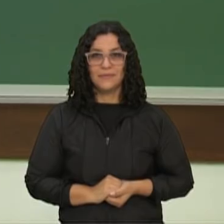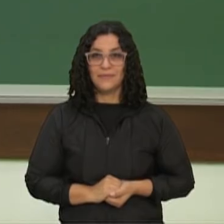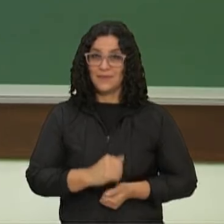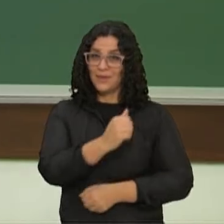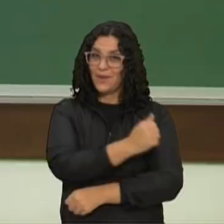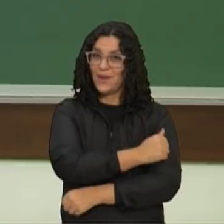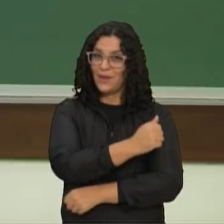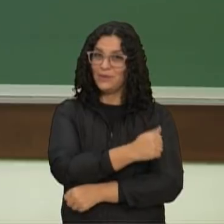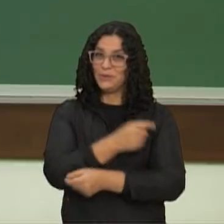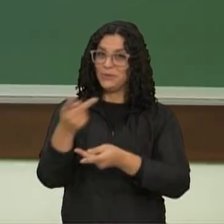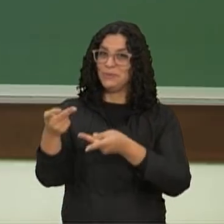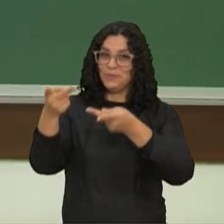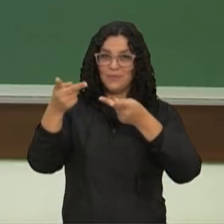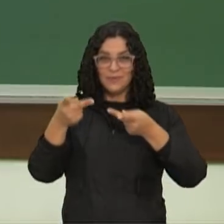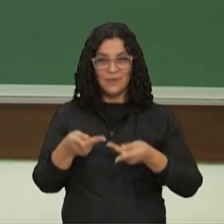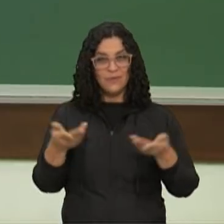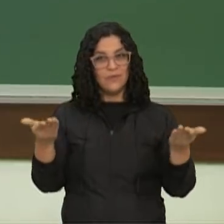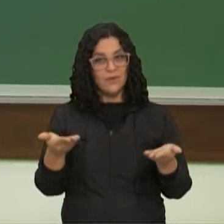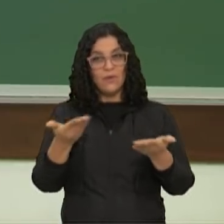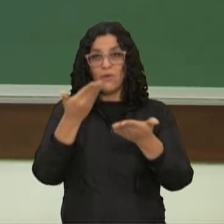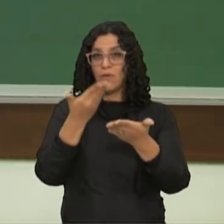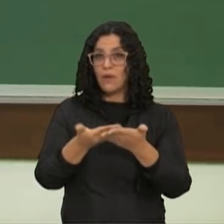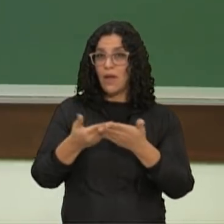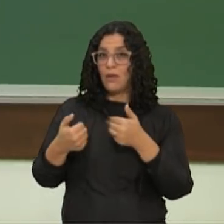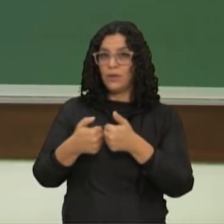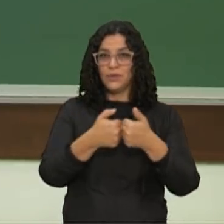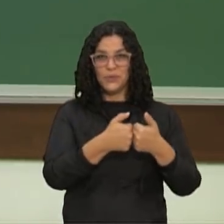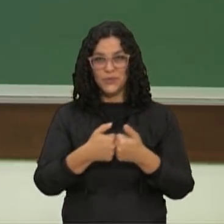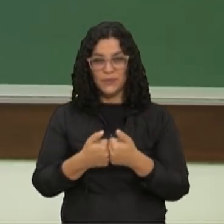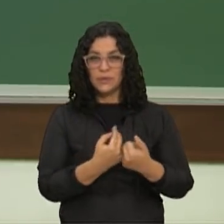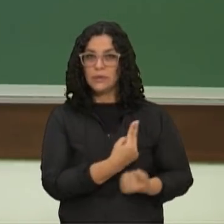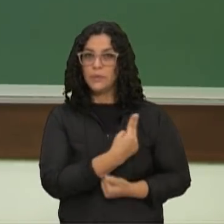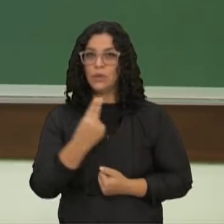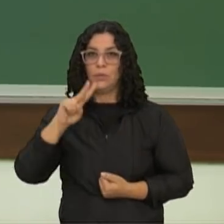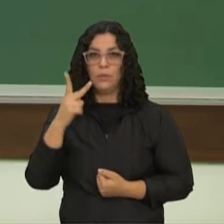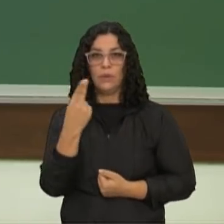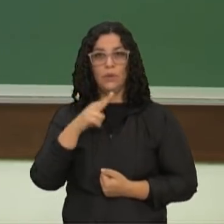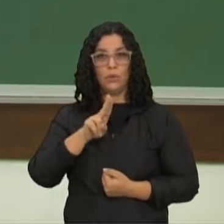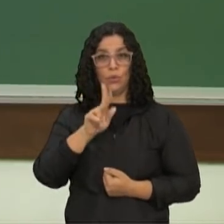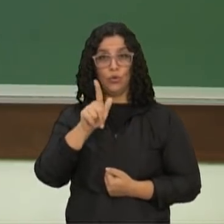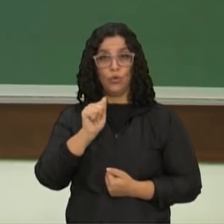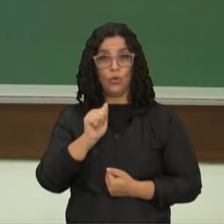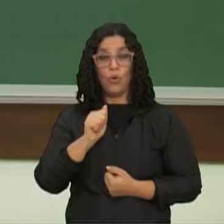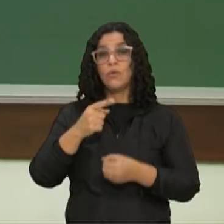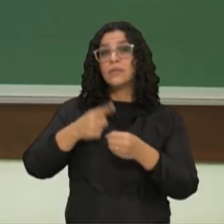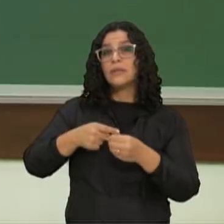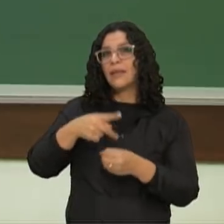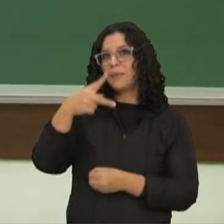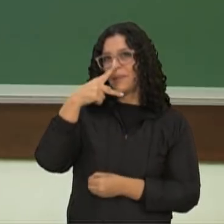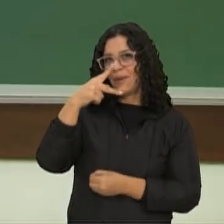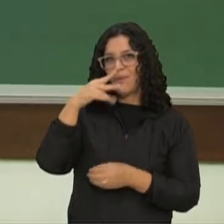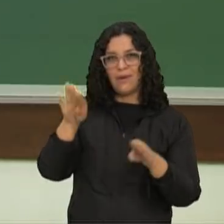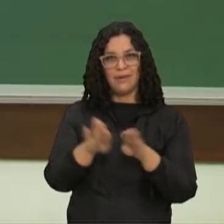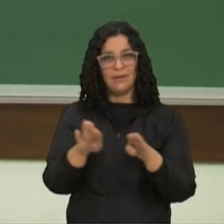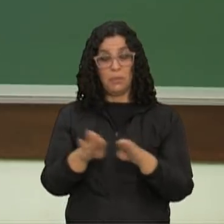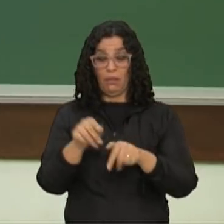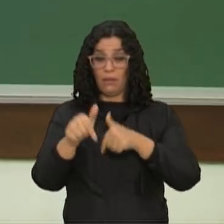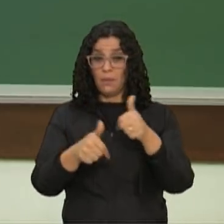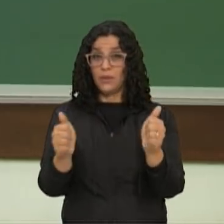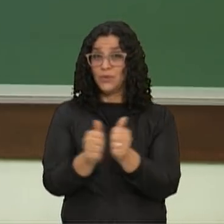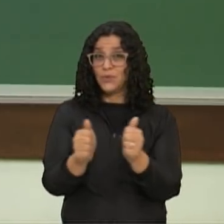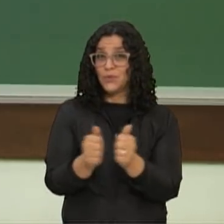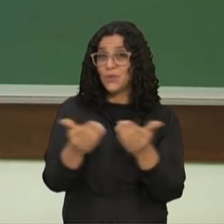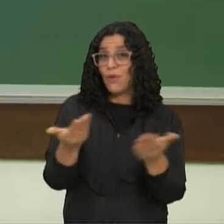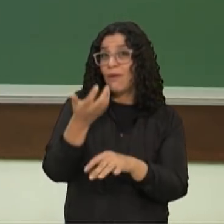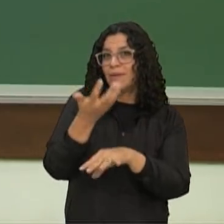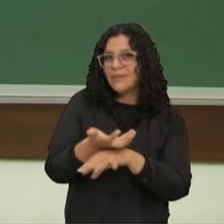Prezados alunos, sejam todos muito bem-vindos para mais uma aula de Física. Meu nome é Hugo Henrique, sou do município de Piraquara e venho trabalhar com vocês ali ao longo